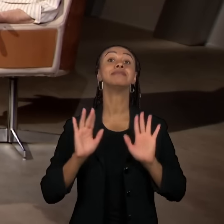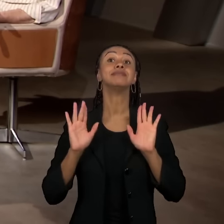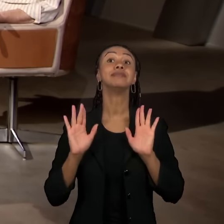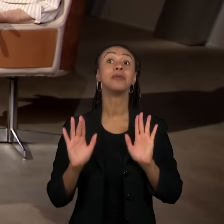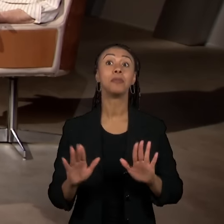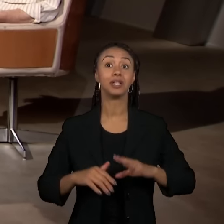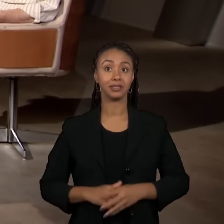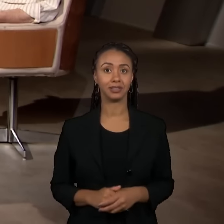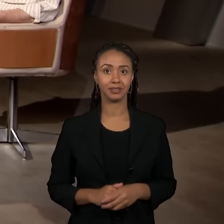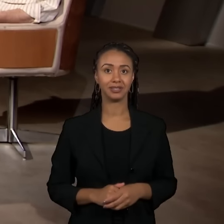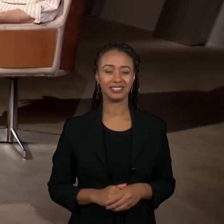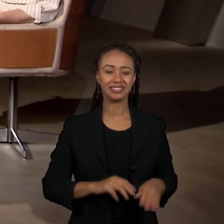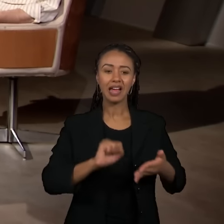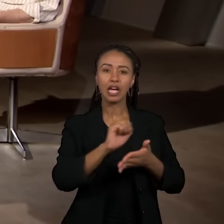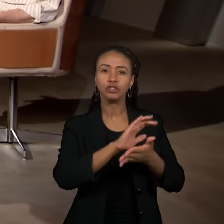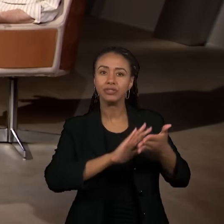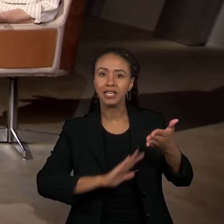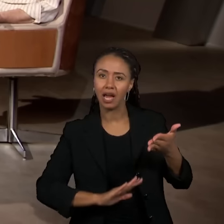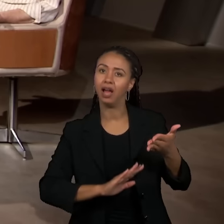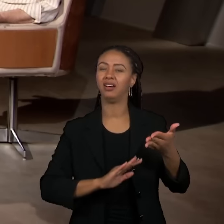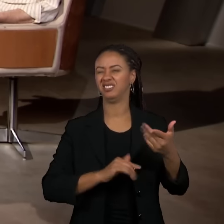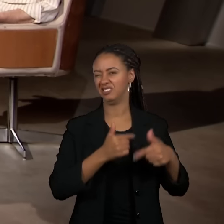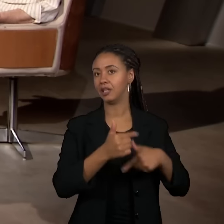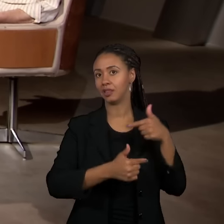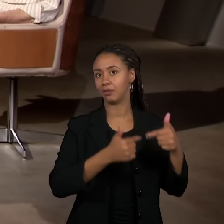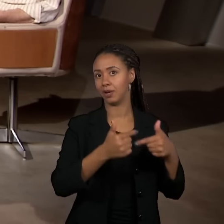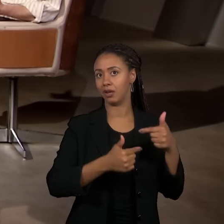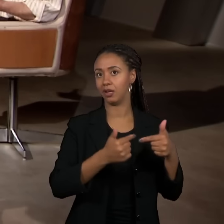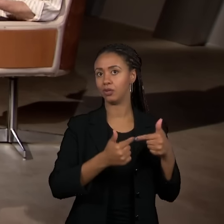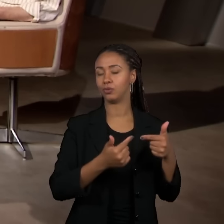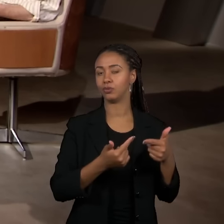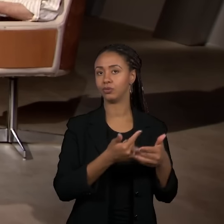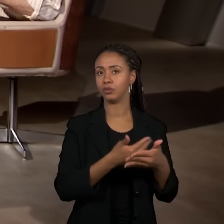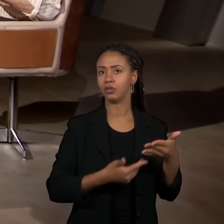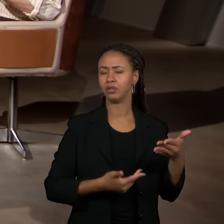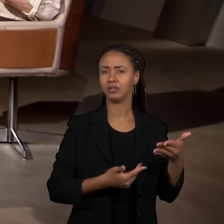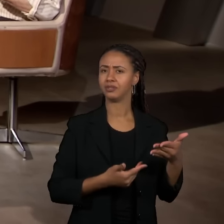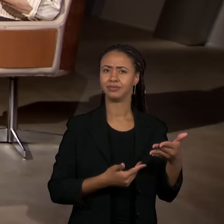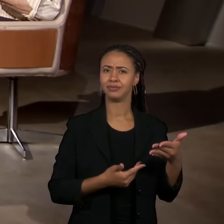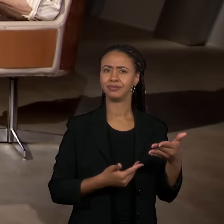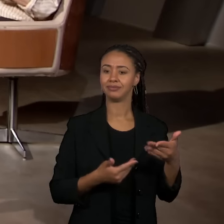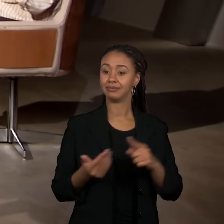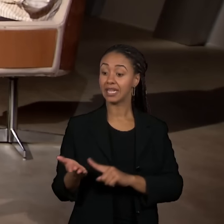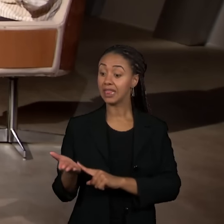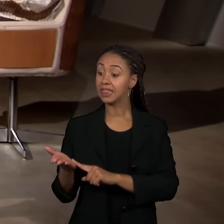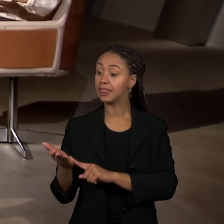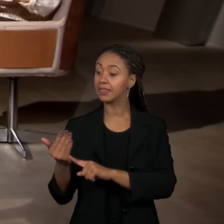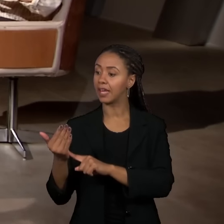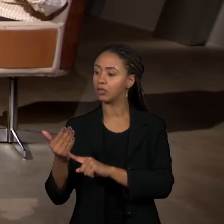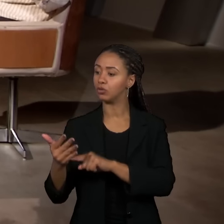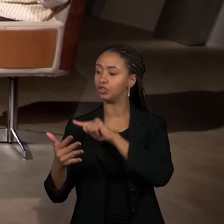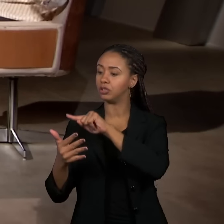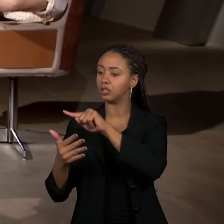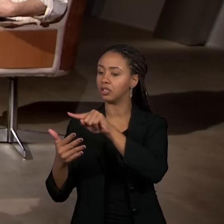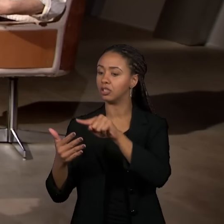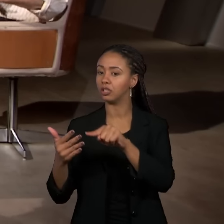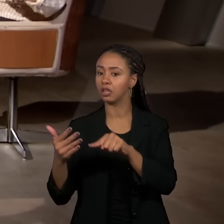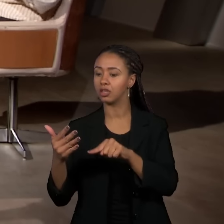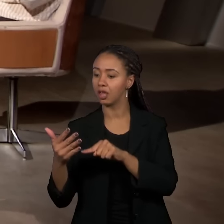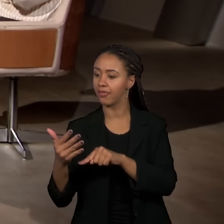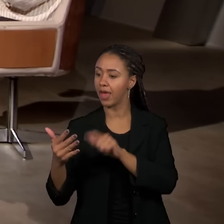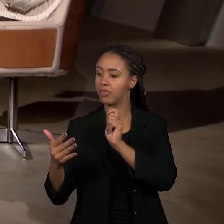curricular Na verdade o trabalho curricular não tá sendo feito com incorporando a tecnologia pensando né nos